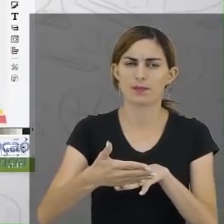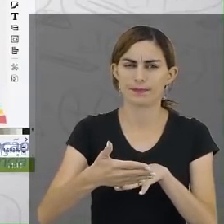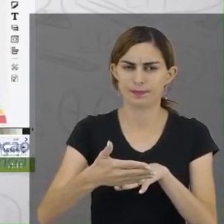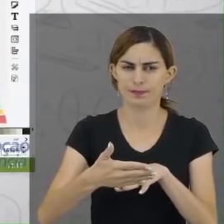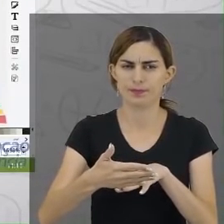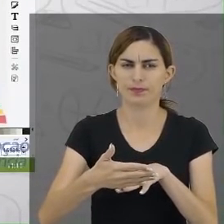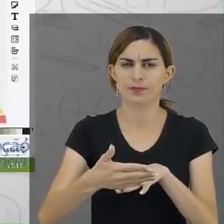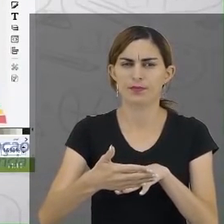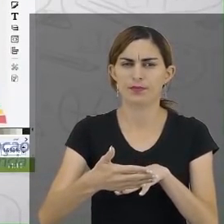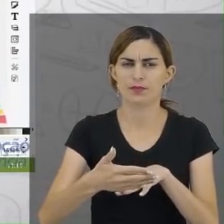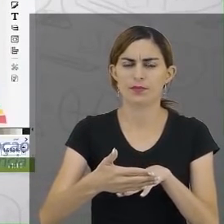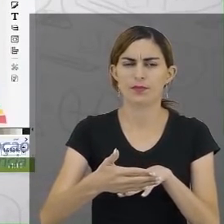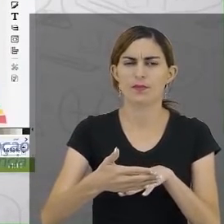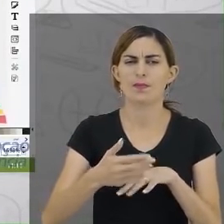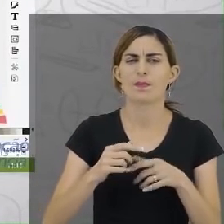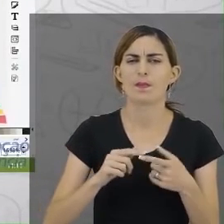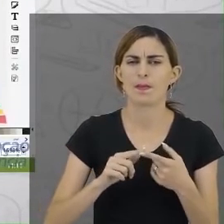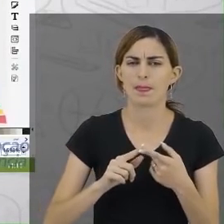branca.